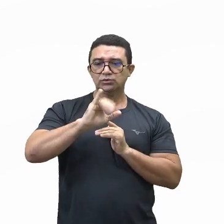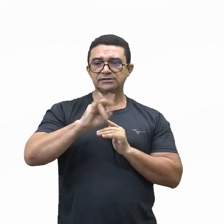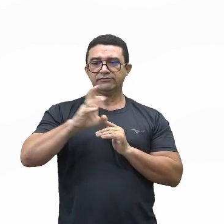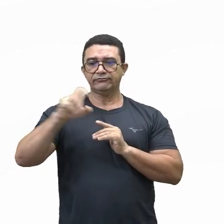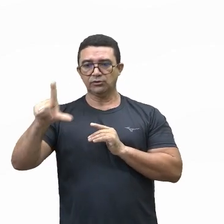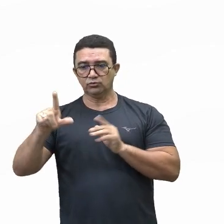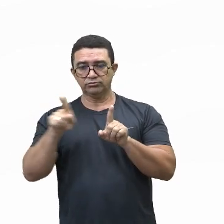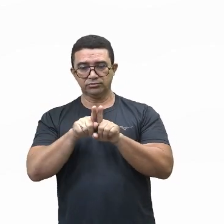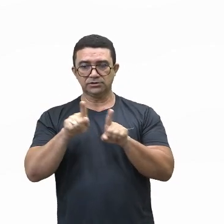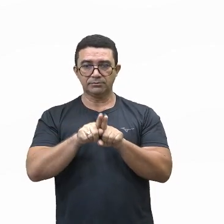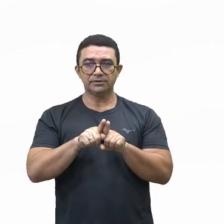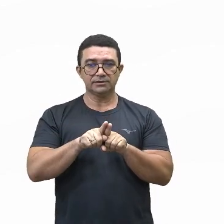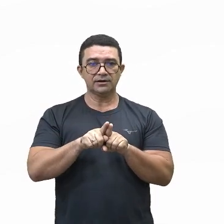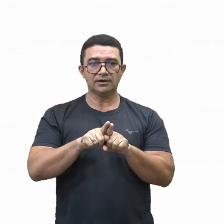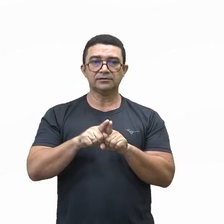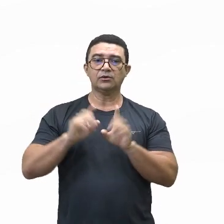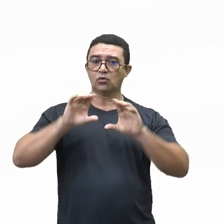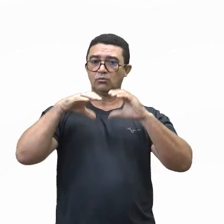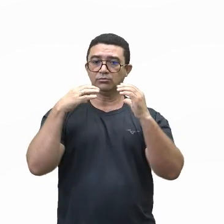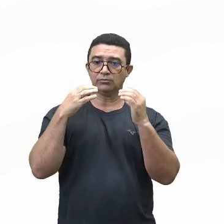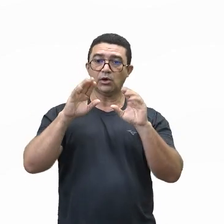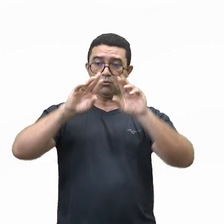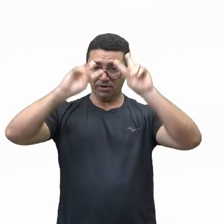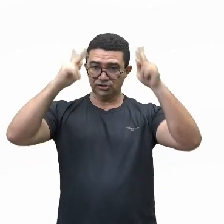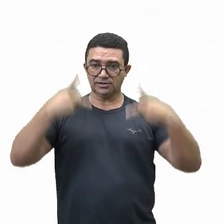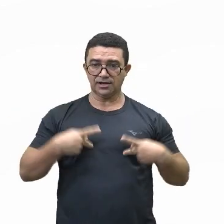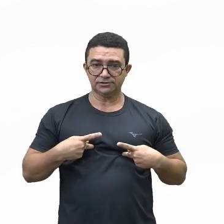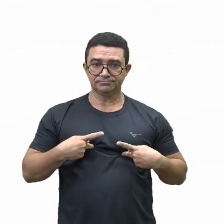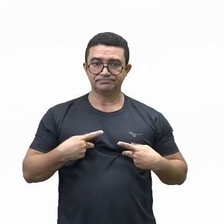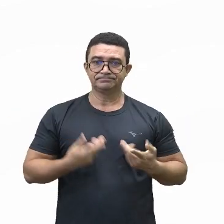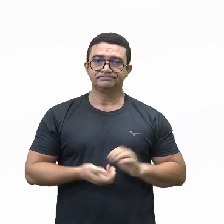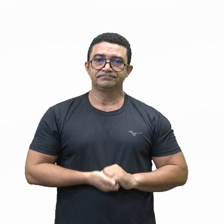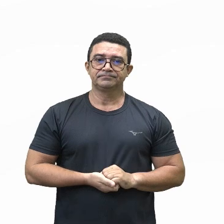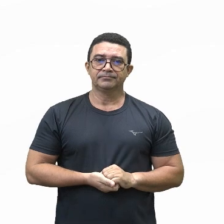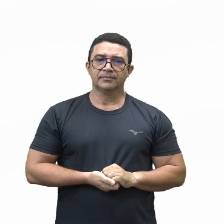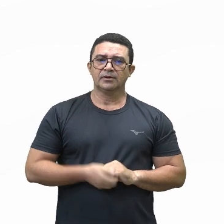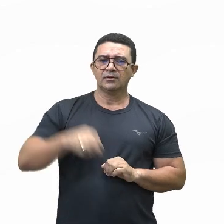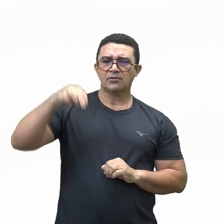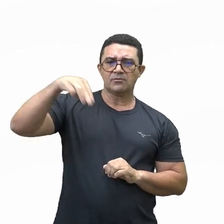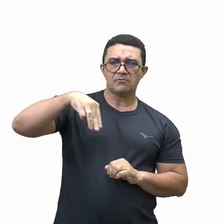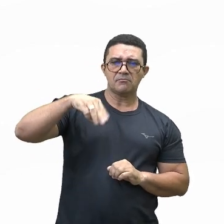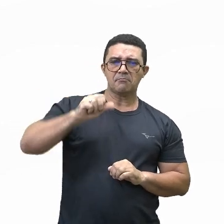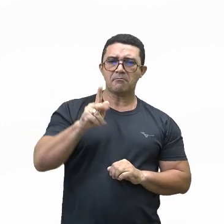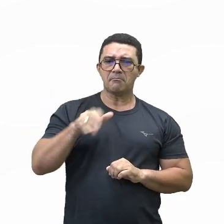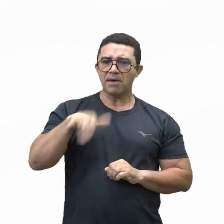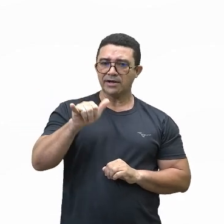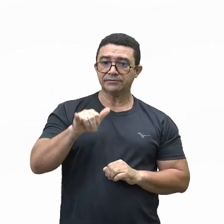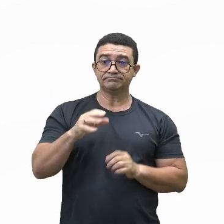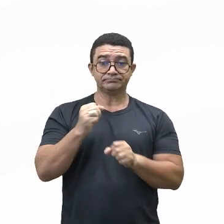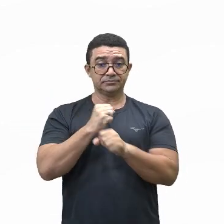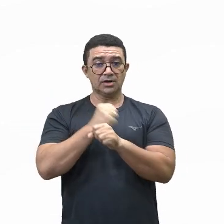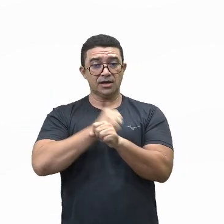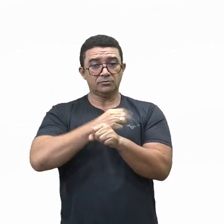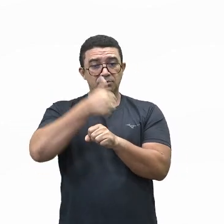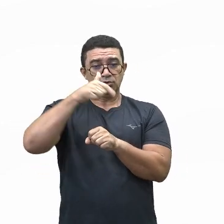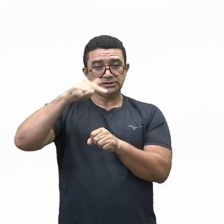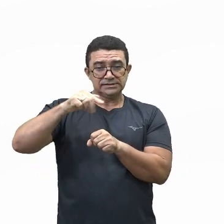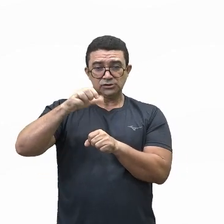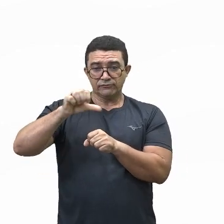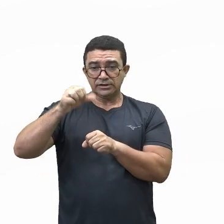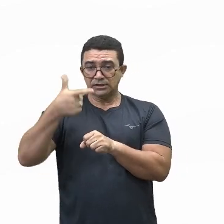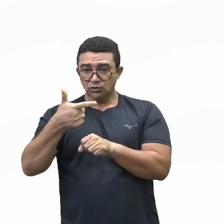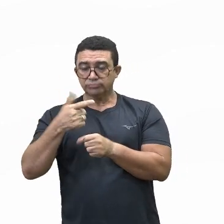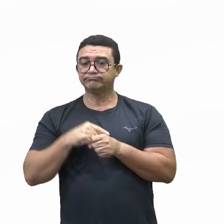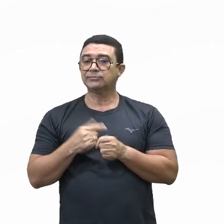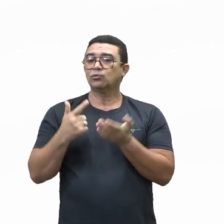humanidade. Mary Wollstonecraft, em 1792, publica em Londres